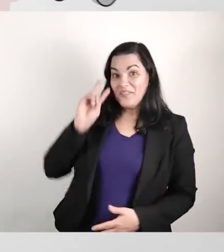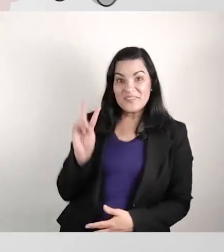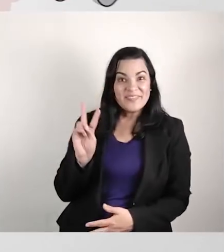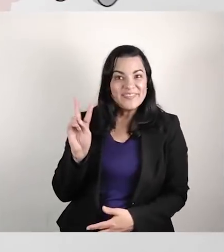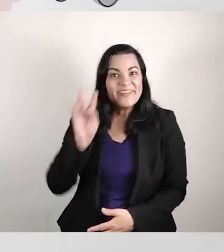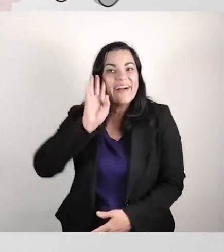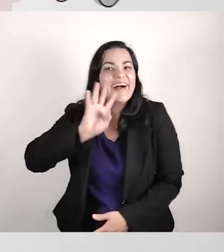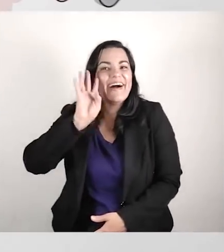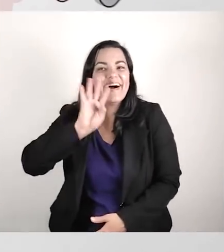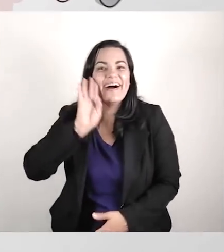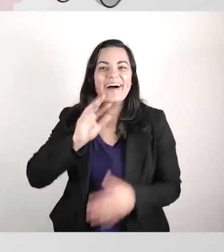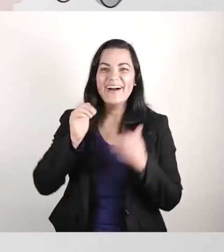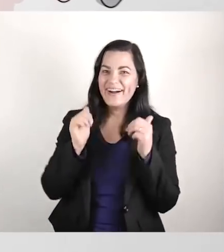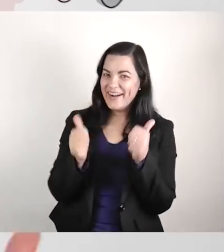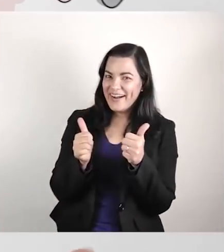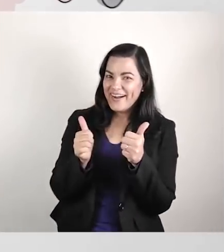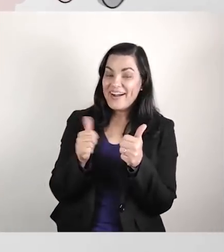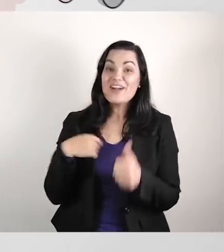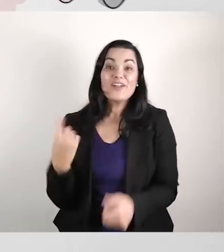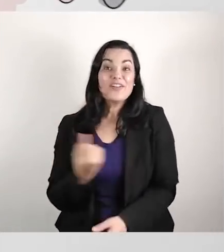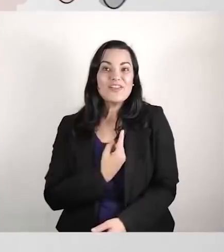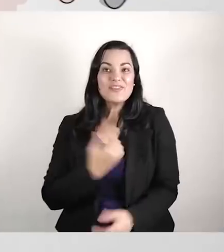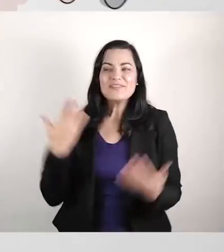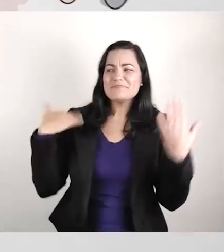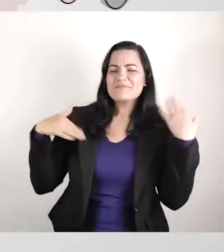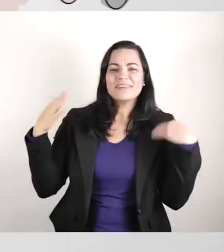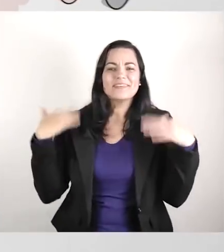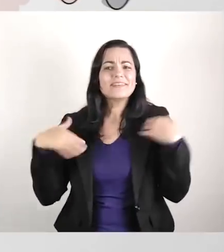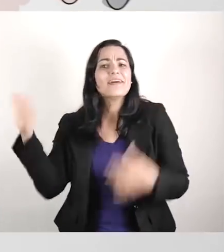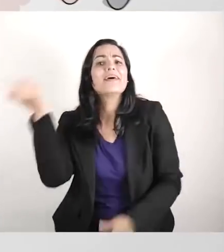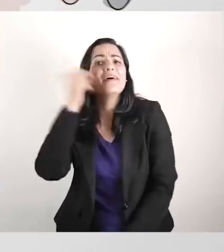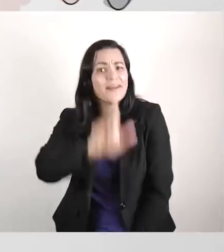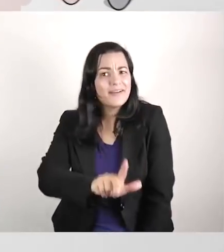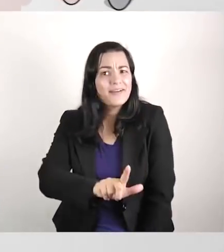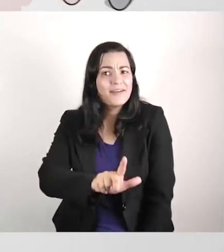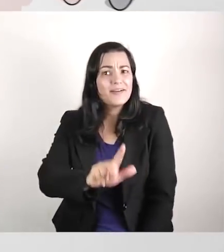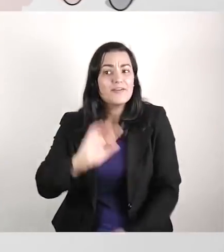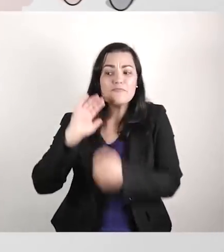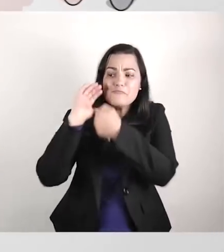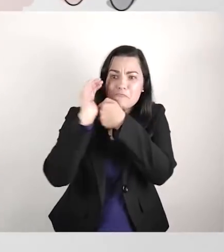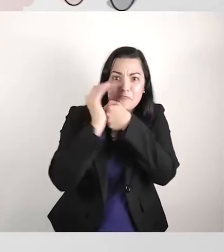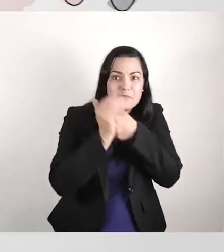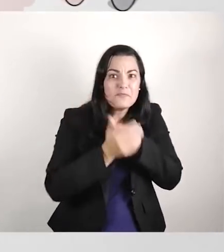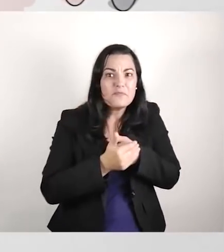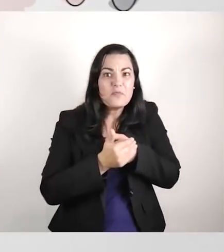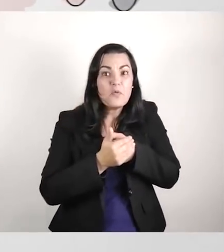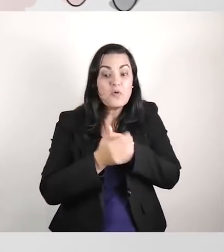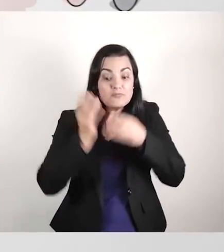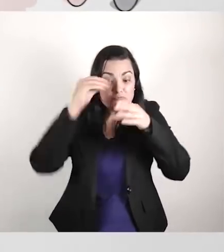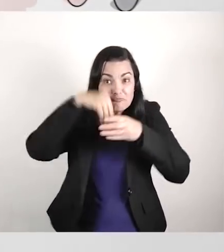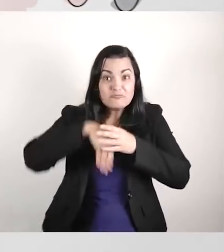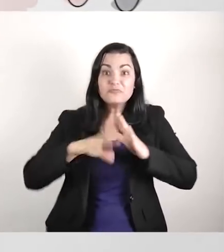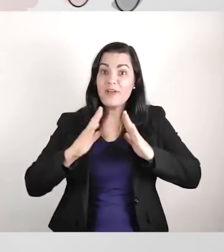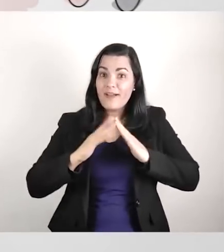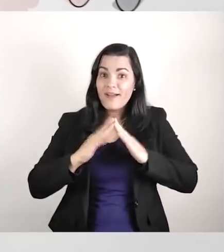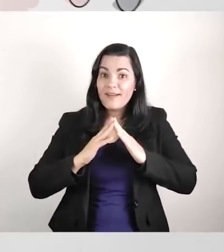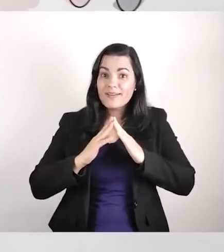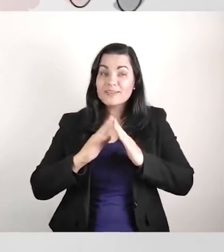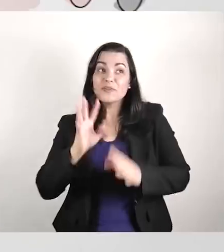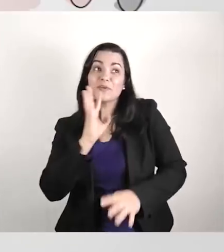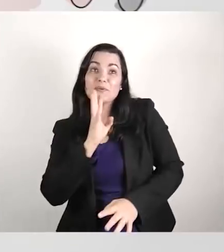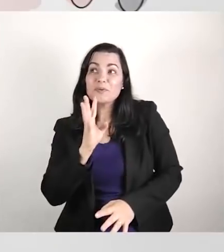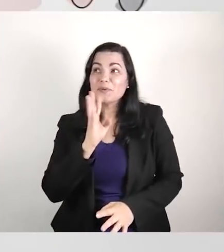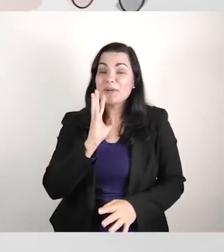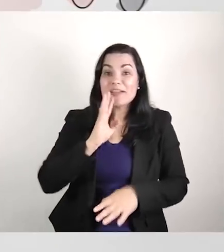Viu só que legal? Conseguimos passear protegidos, sem sair de casa, conhecendo